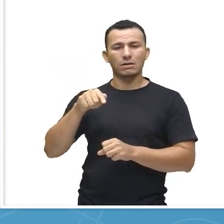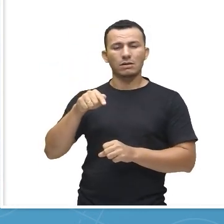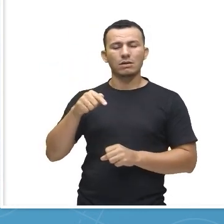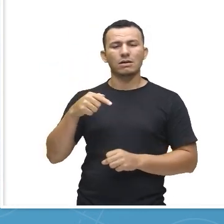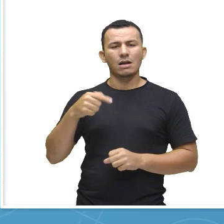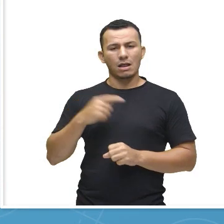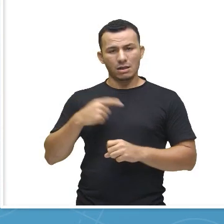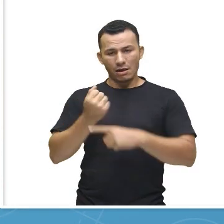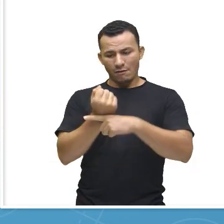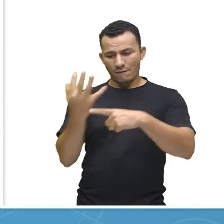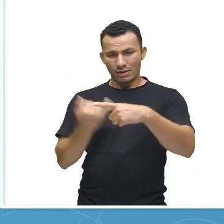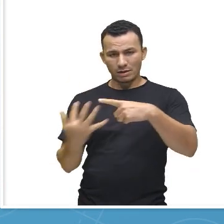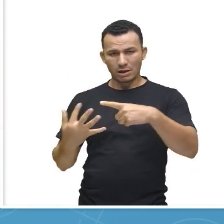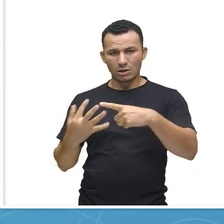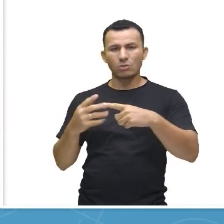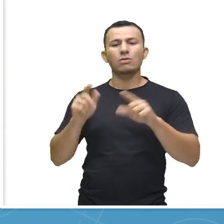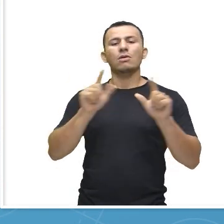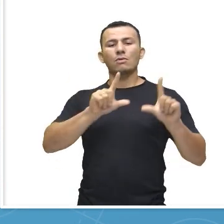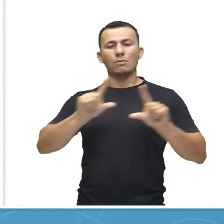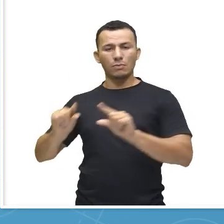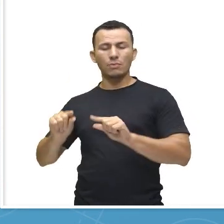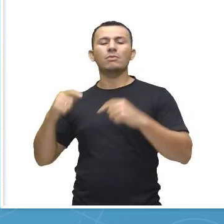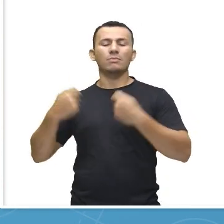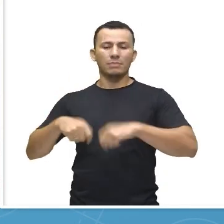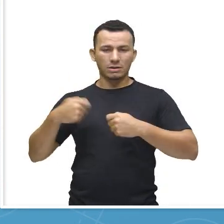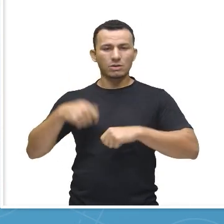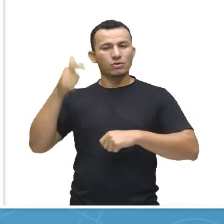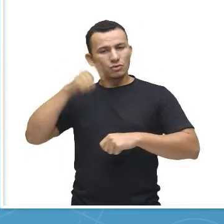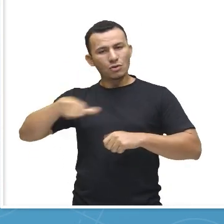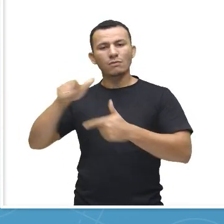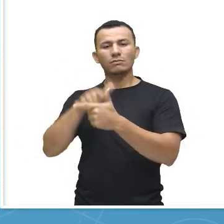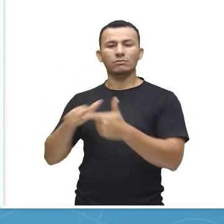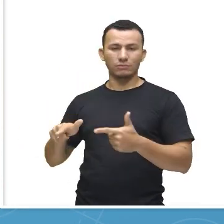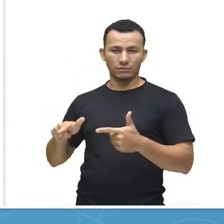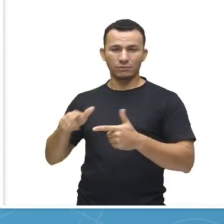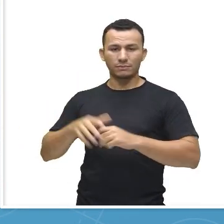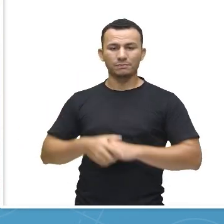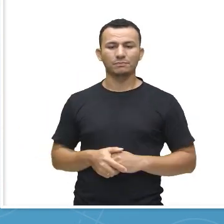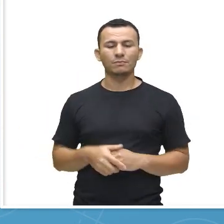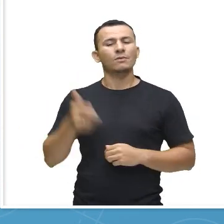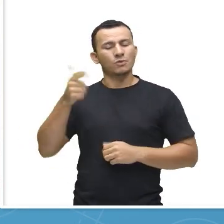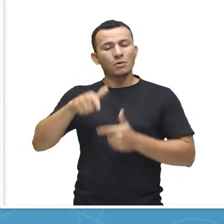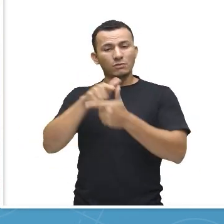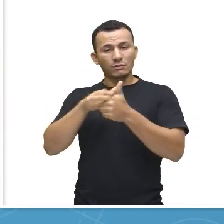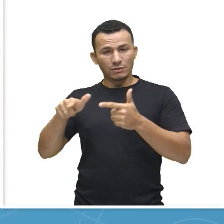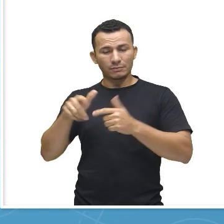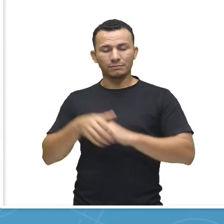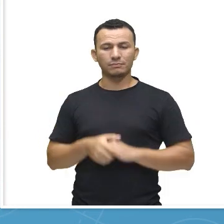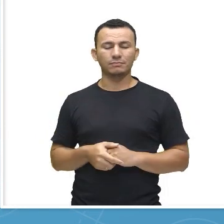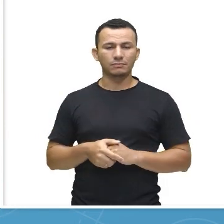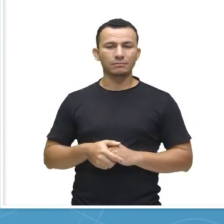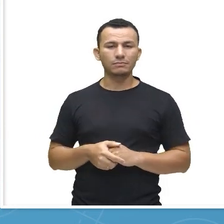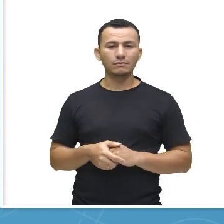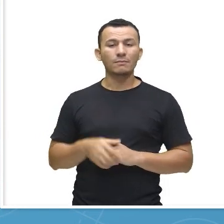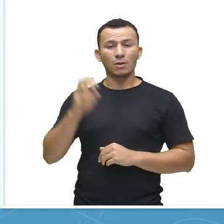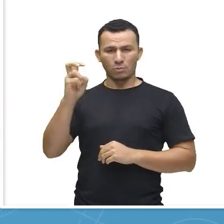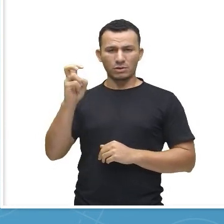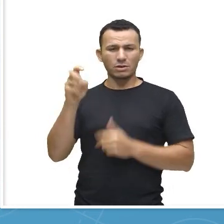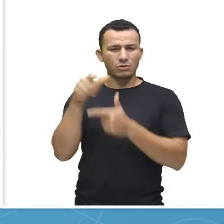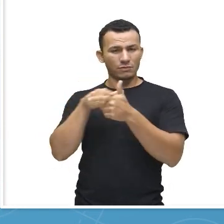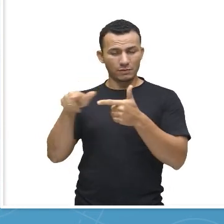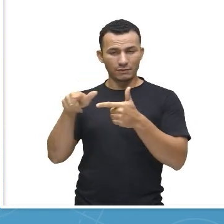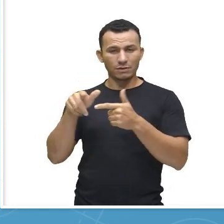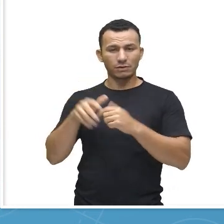a gente precisa simplificar o máximo que puder essa fração, né? Então, simplifica a fração. Eu vou simplificar logo por 5,